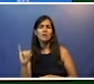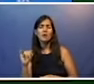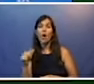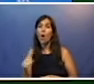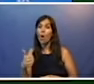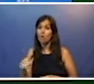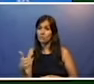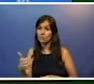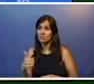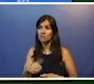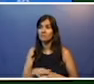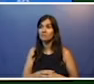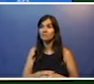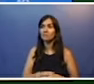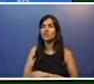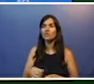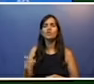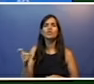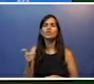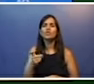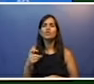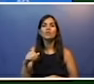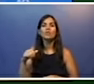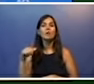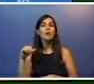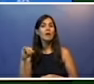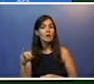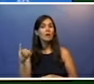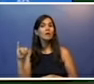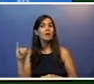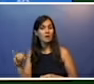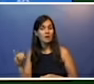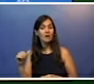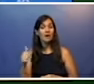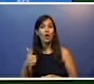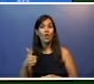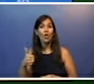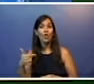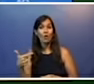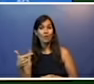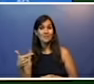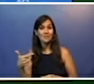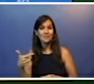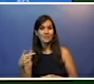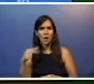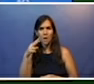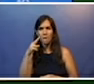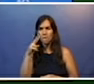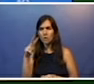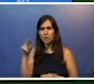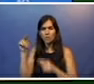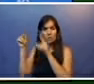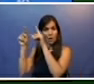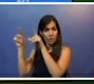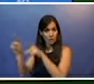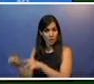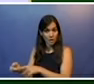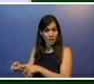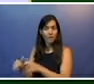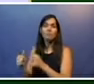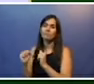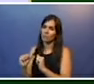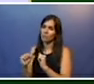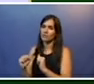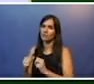e I, certo? Que é 10, 11, 12, o número 12. Posso olhar aqui no quadro? Sim, para orientar, tá